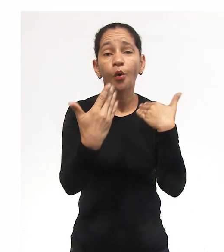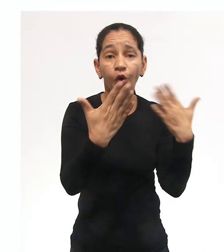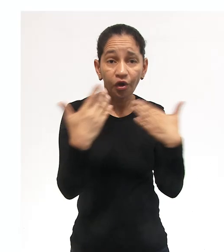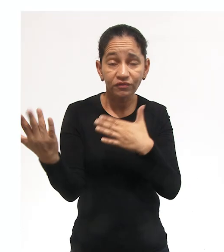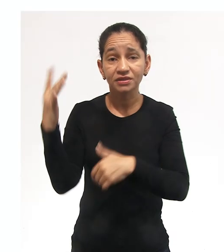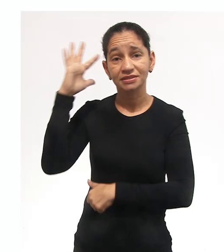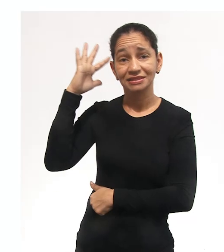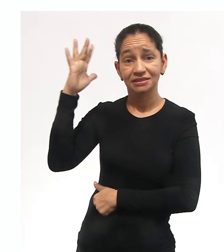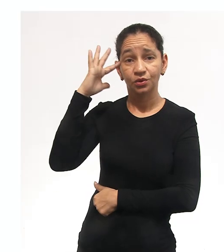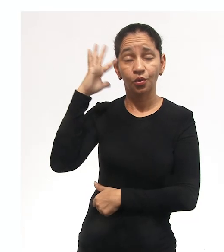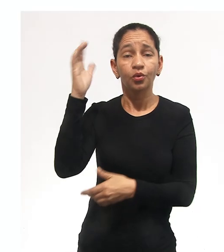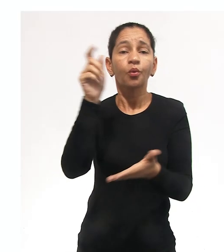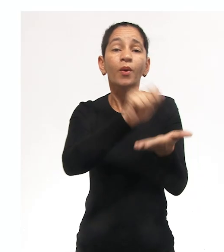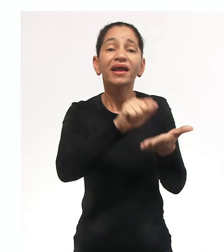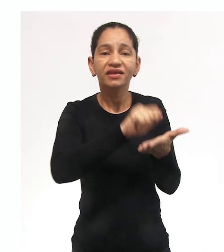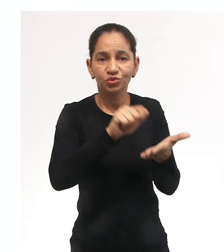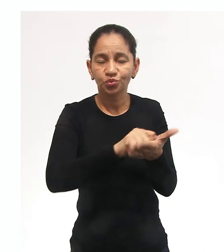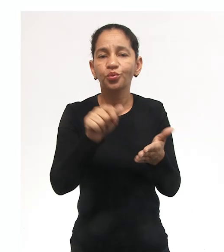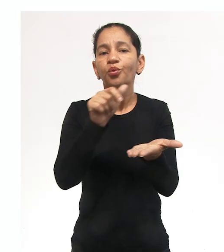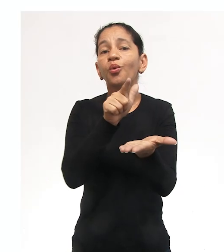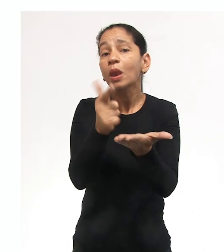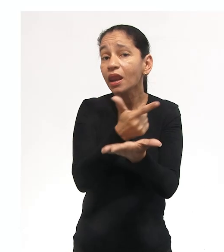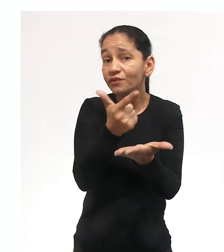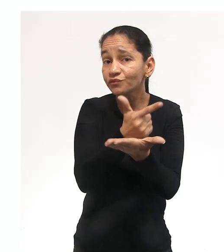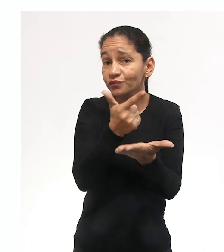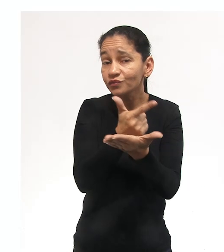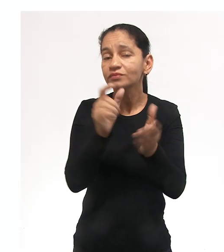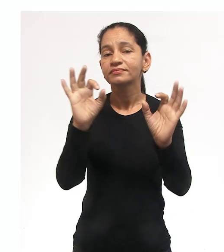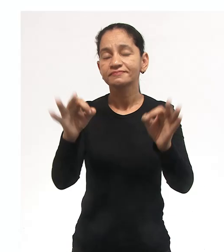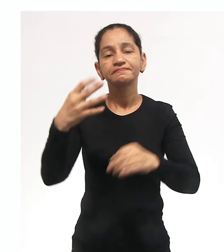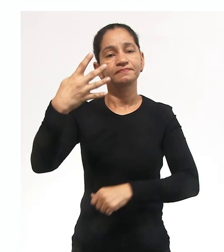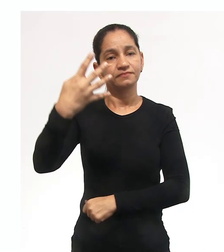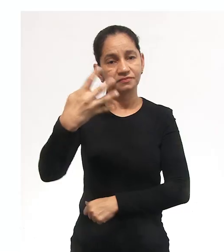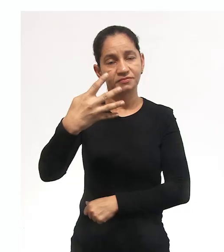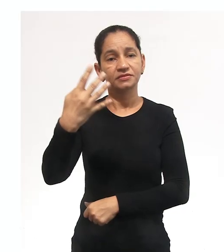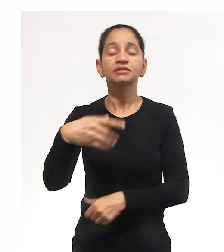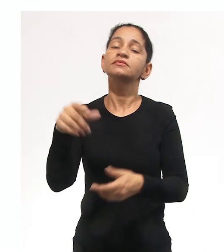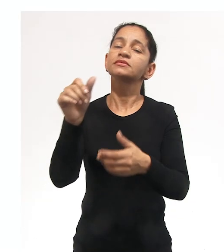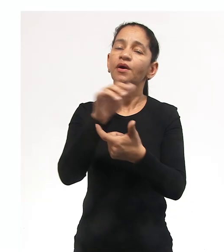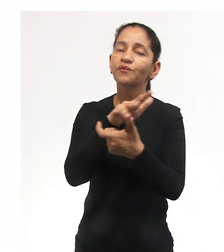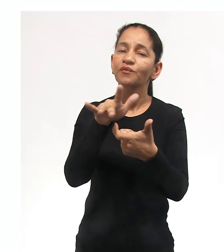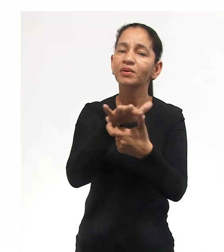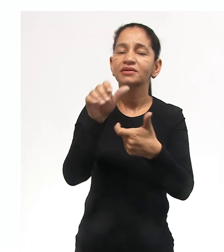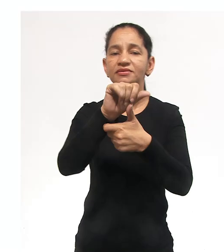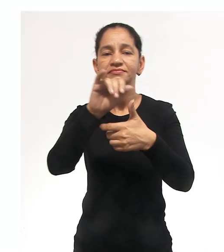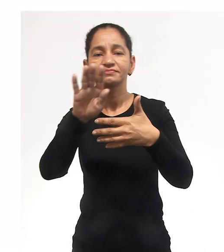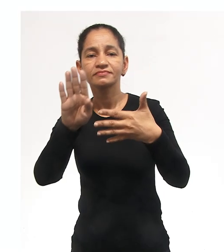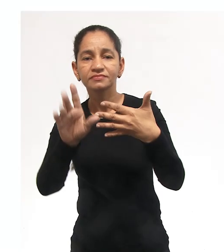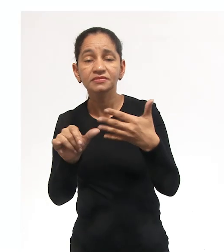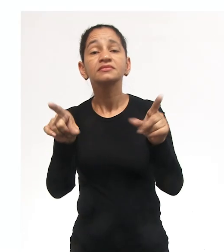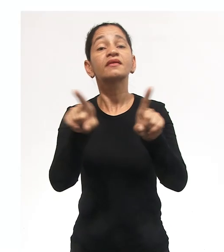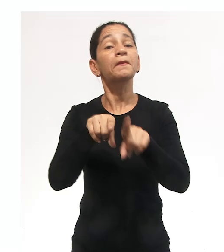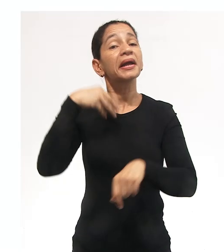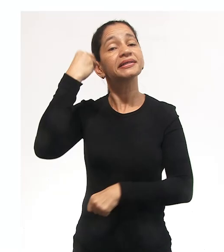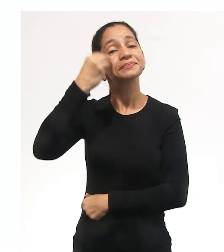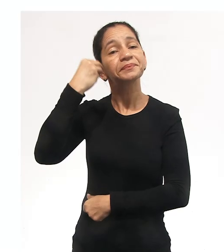letramento, conversas entre teóricos e escritores. A aula 4, alfabetização e